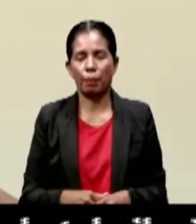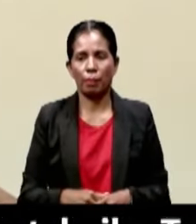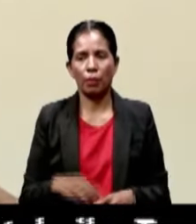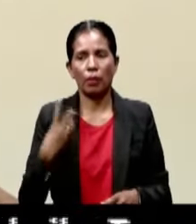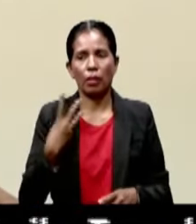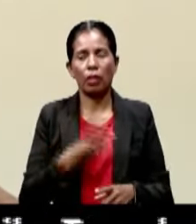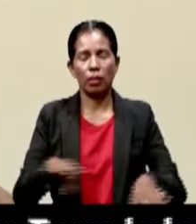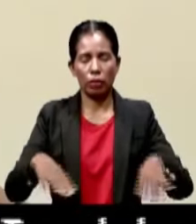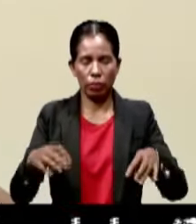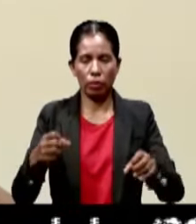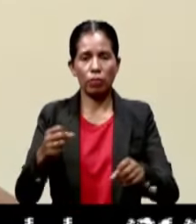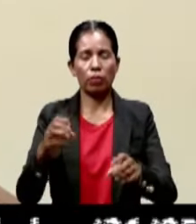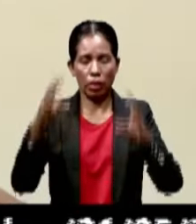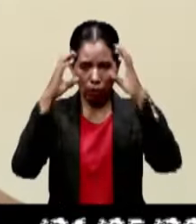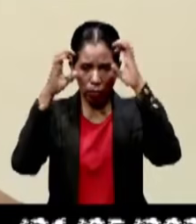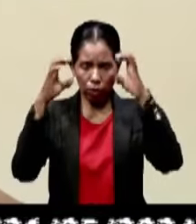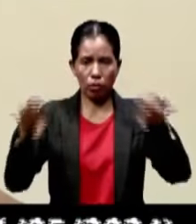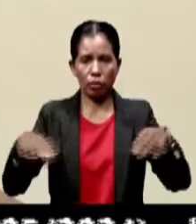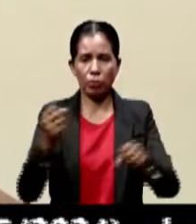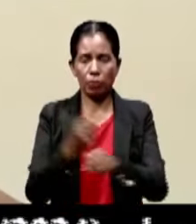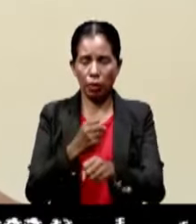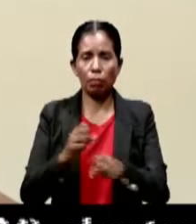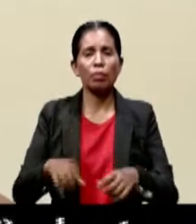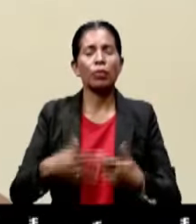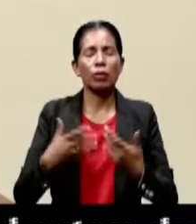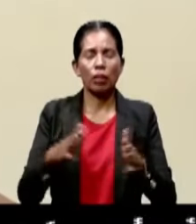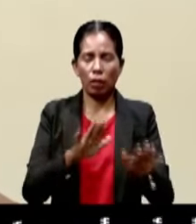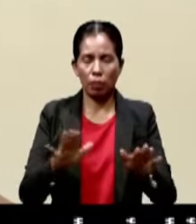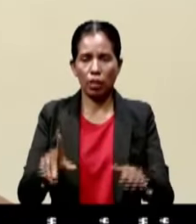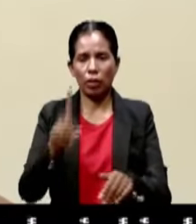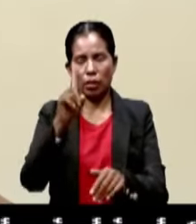ita esforço educação esforço o ensa lavar aqui da remata você